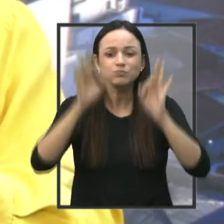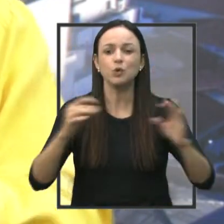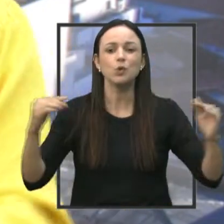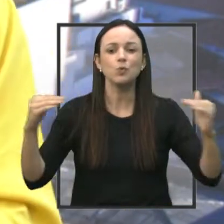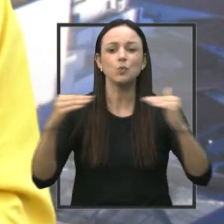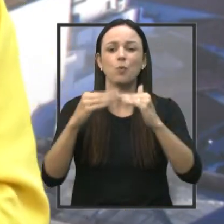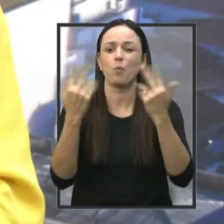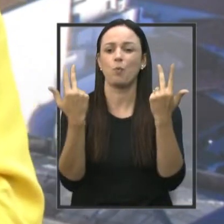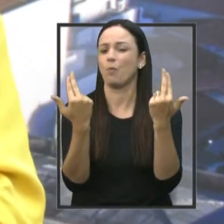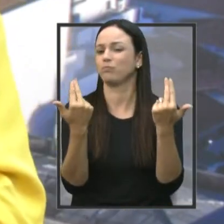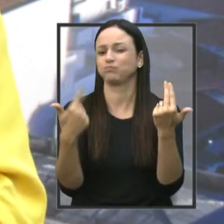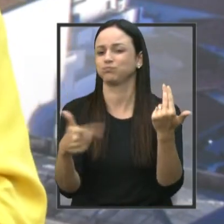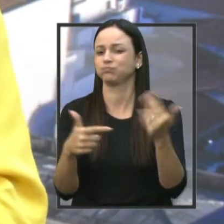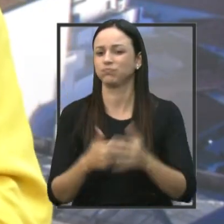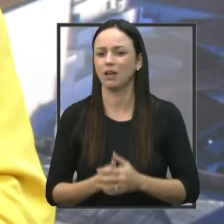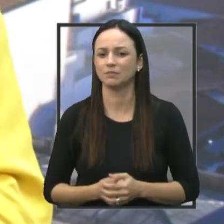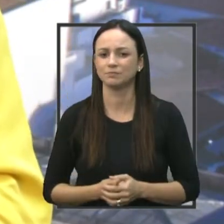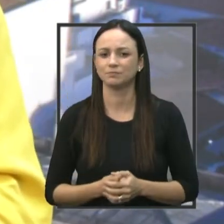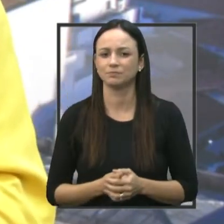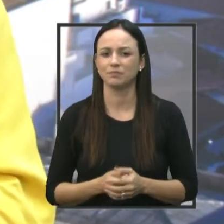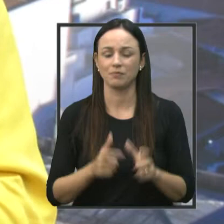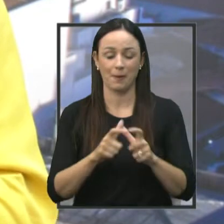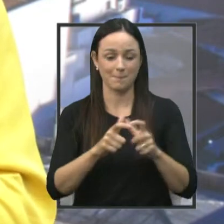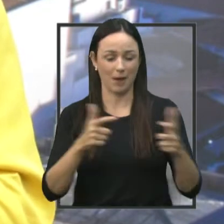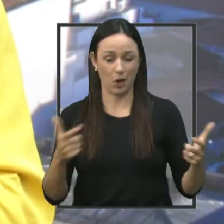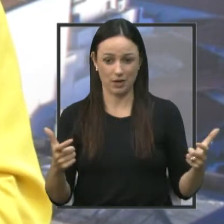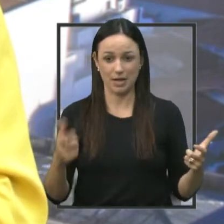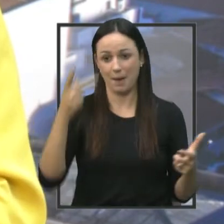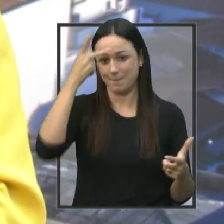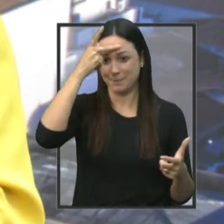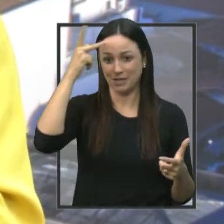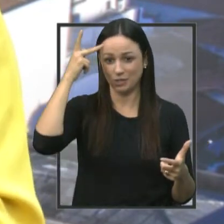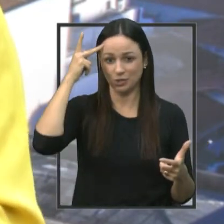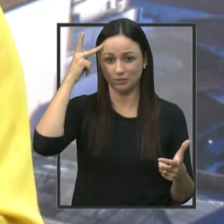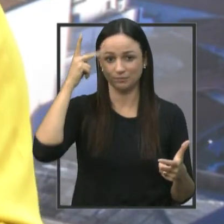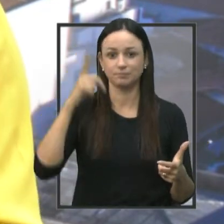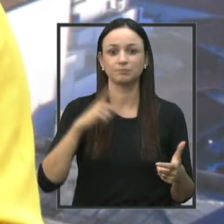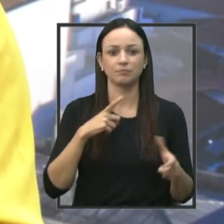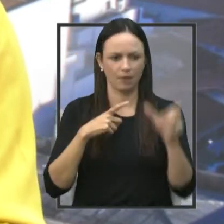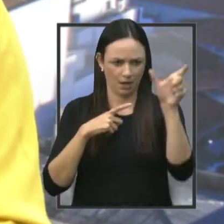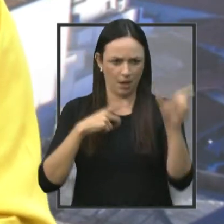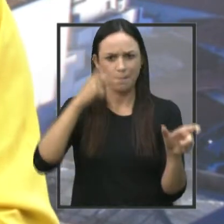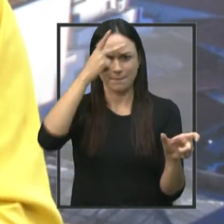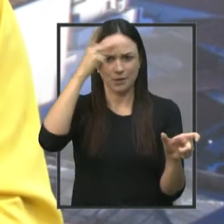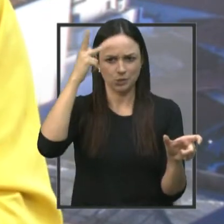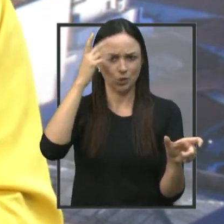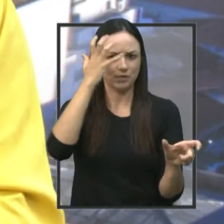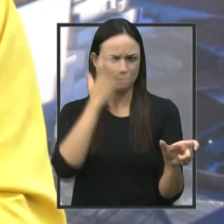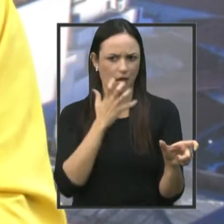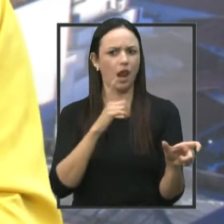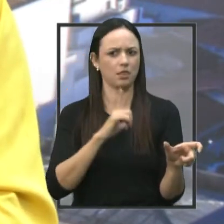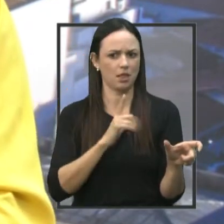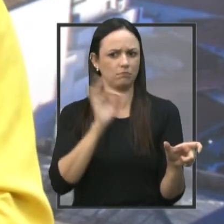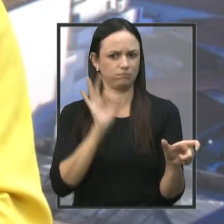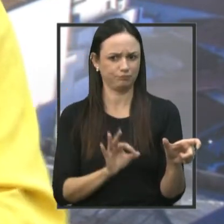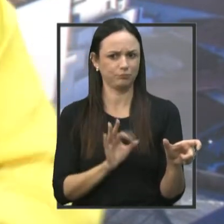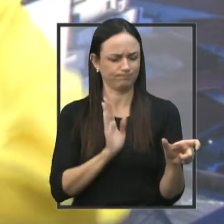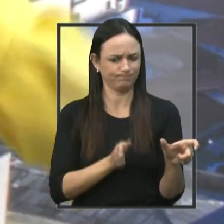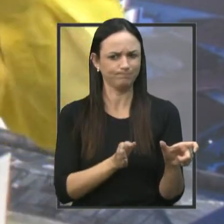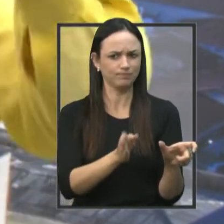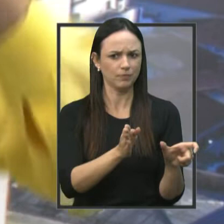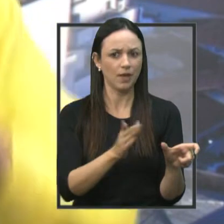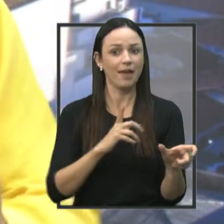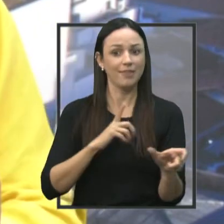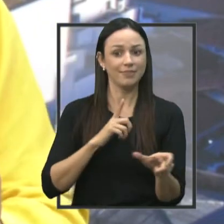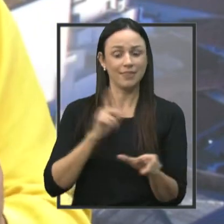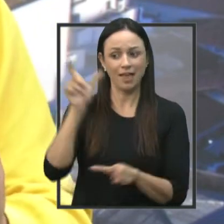Você está entendendo? A maioria das pessoas, existe a pessoa séria? Existe. Só que existe aquele que quer fazer o